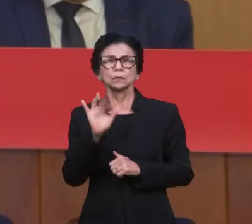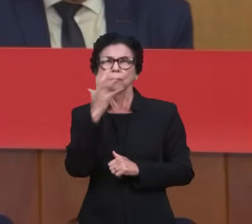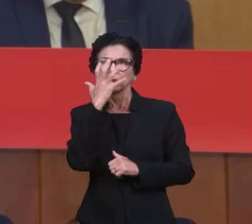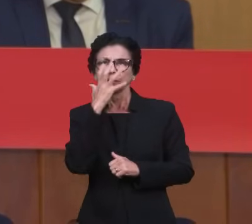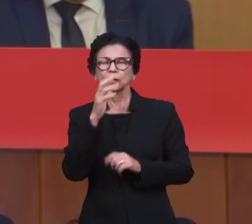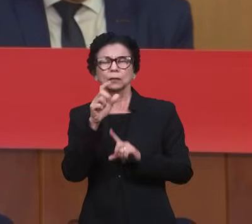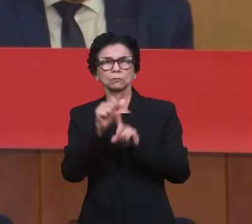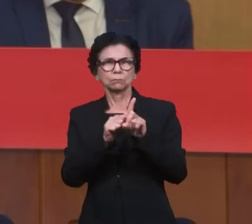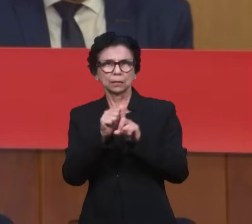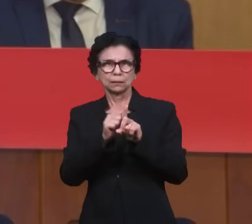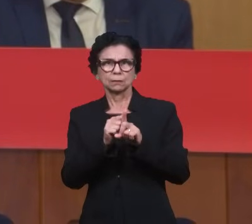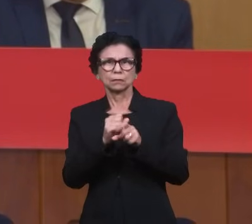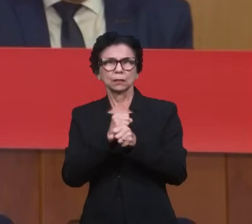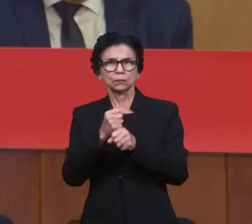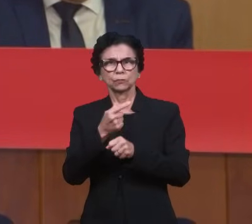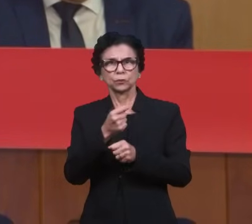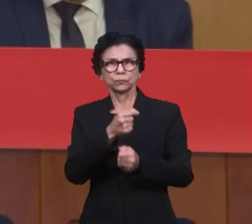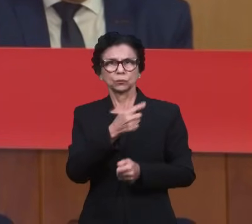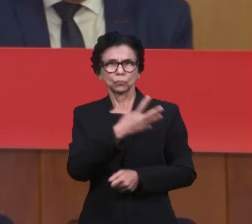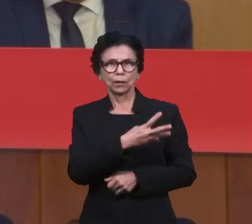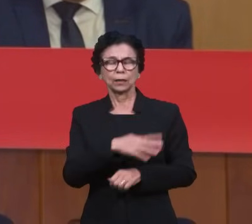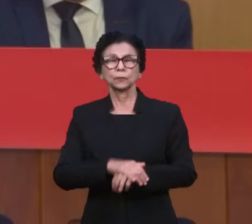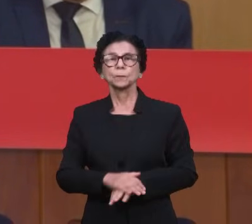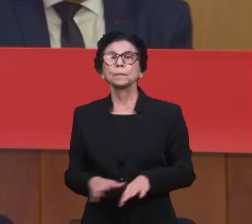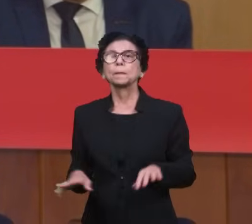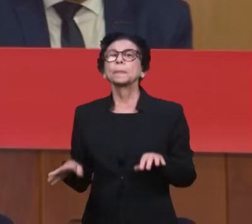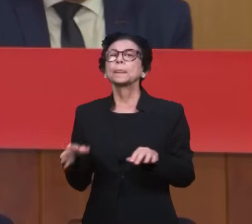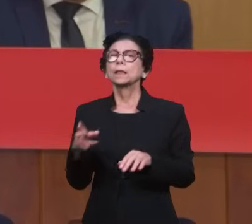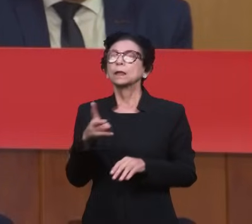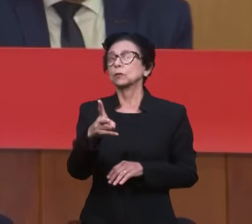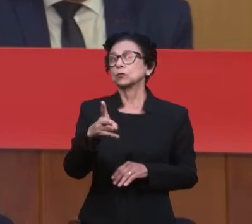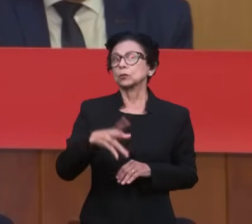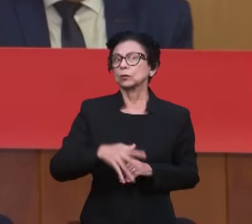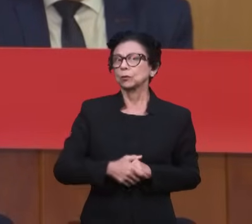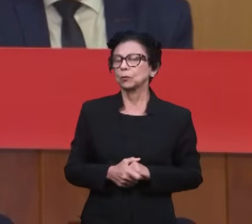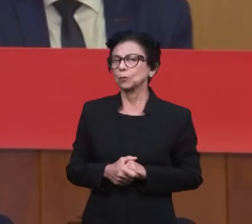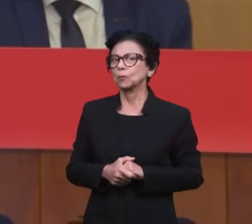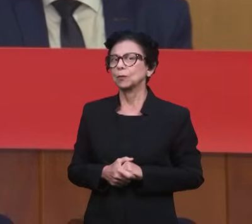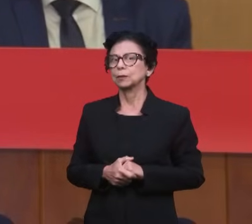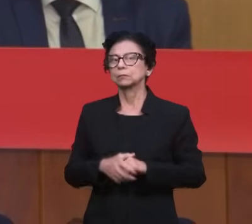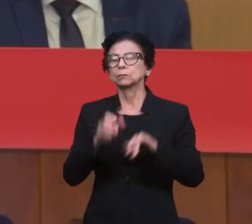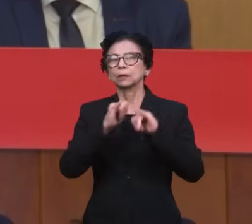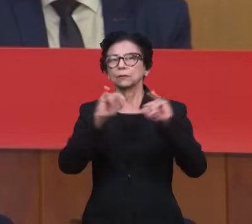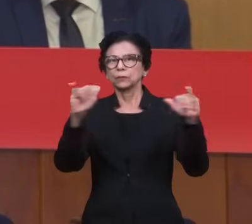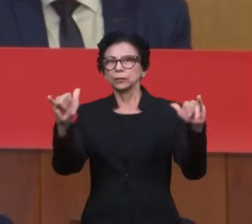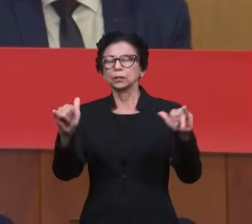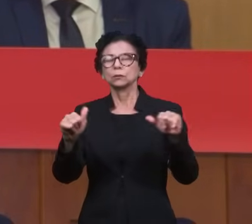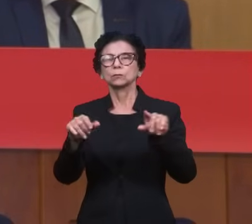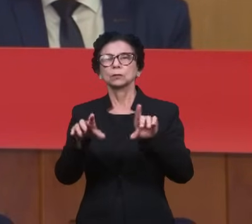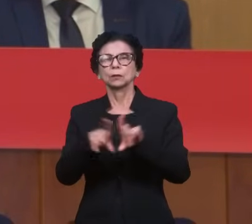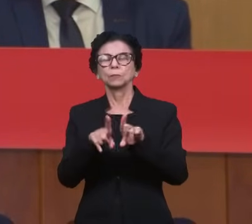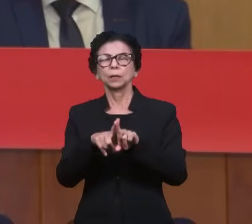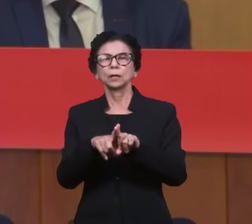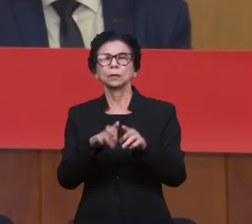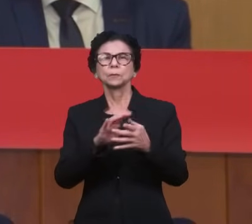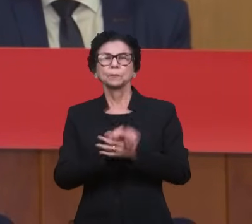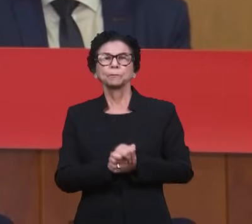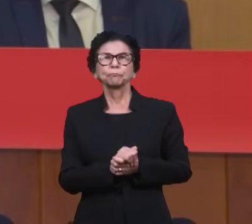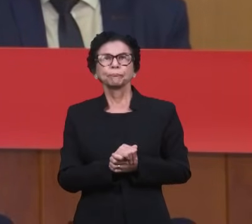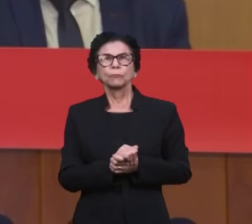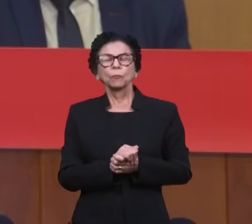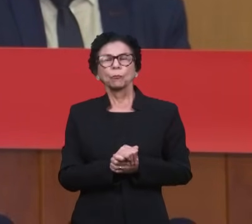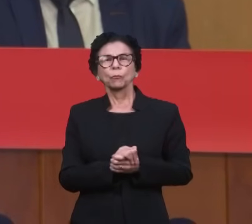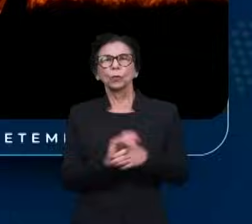Ainda dentro da primeira trombeta, em 2024, Correio Brasiliense, que também está conosco, sofreu com